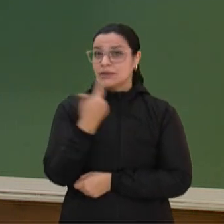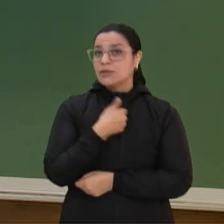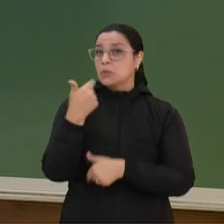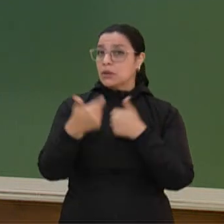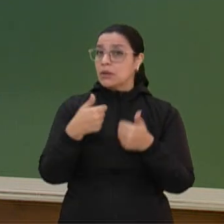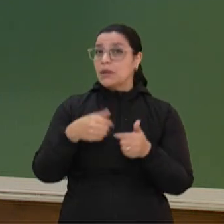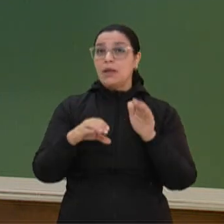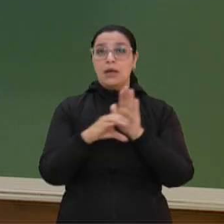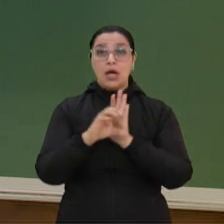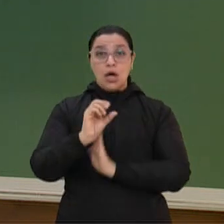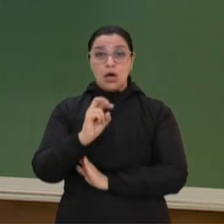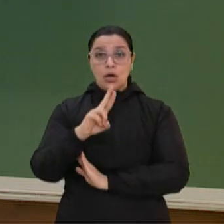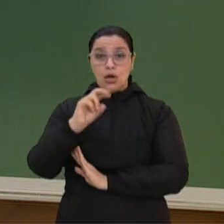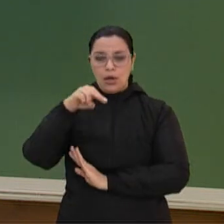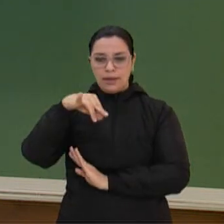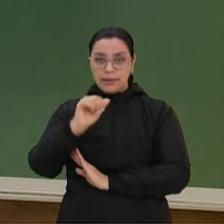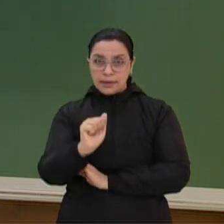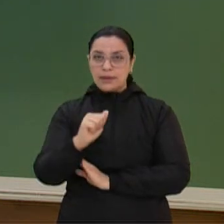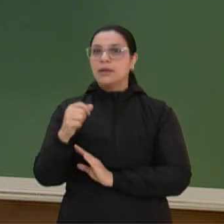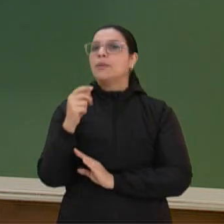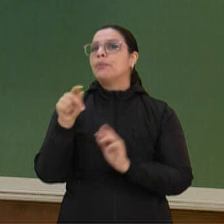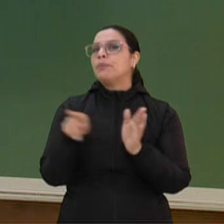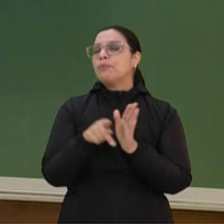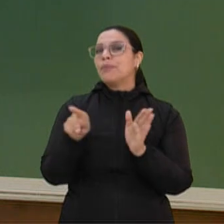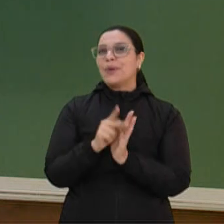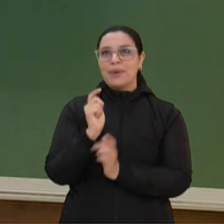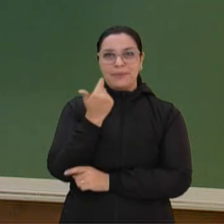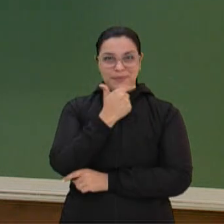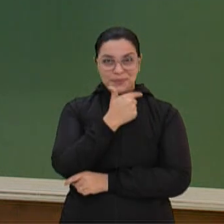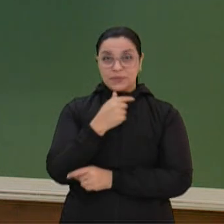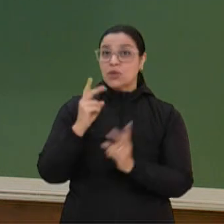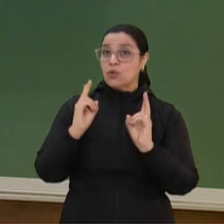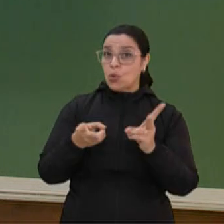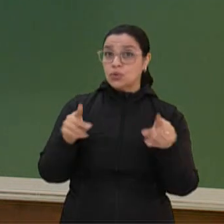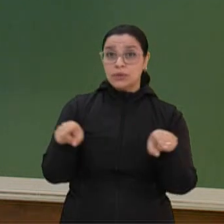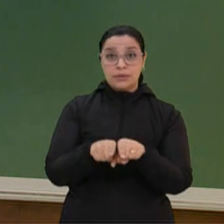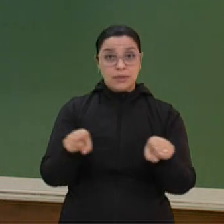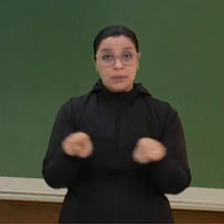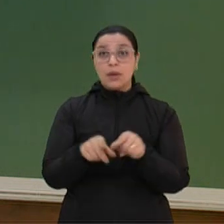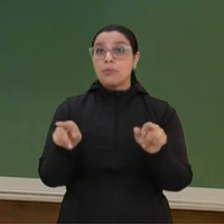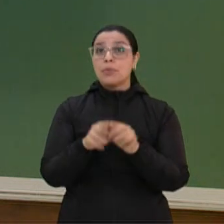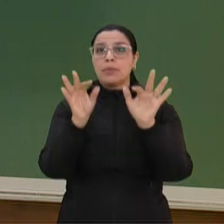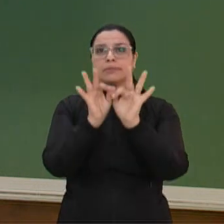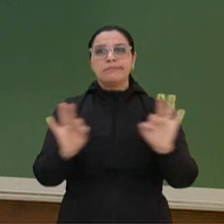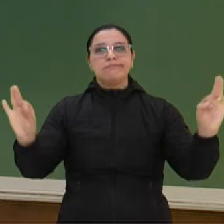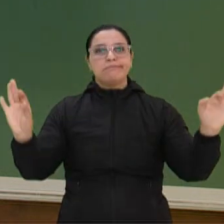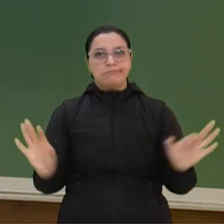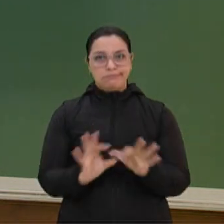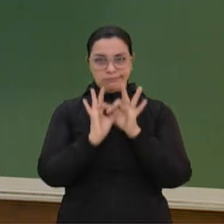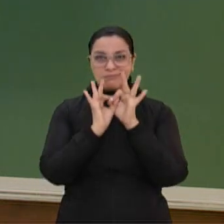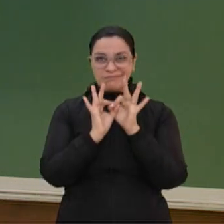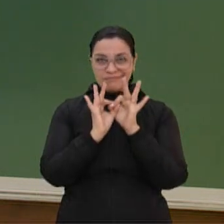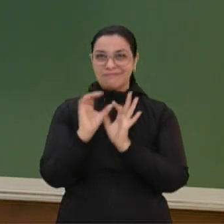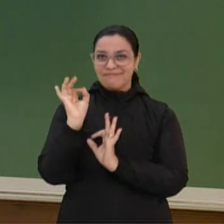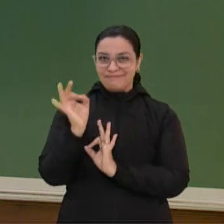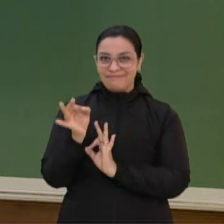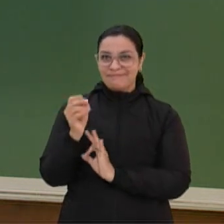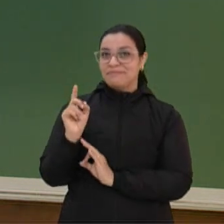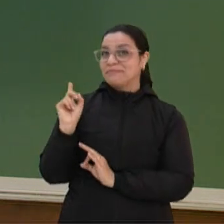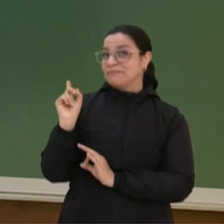trabalhar essa crônica na aula de hoje. Vamos dar continuidade também às orações subordinadas.